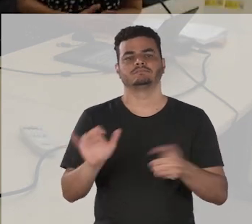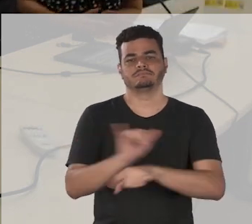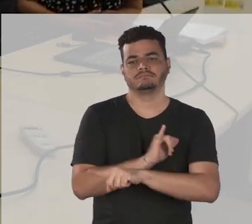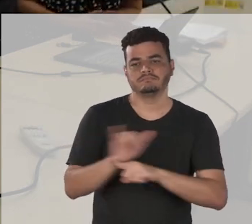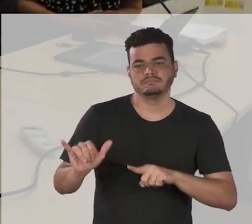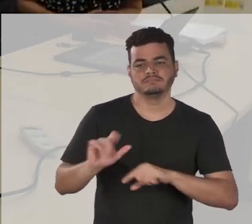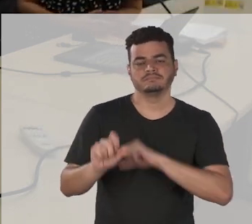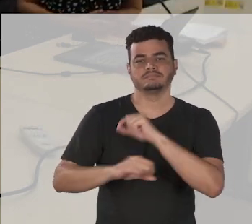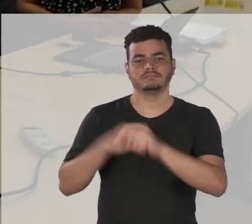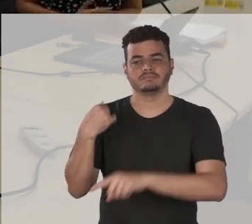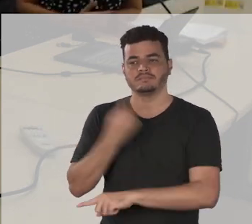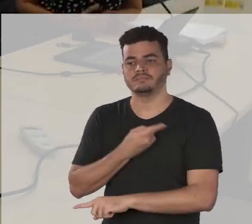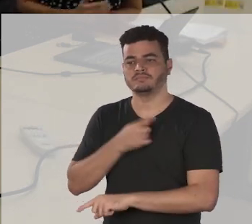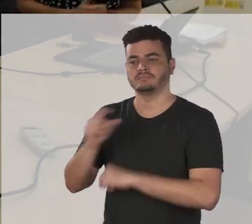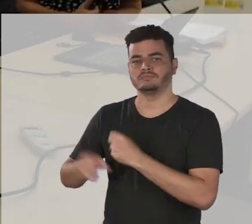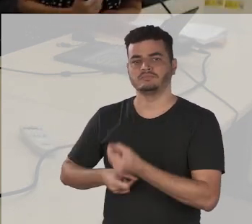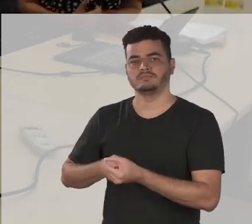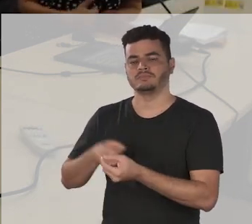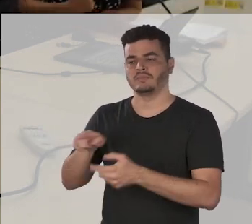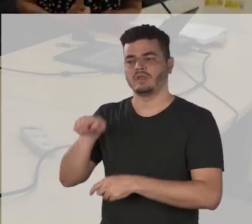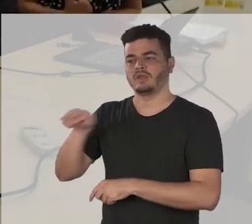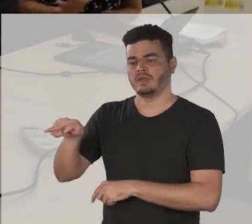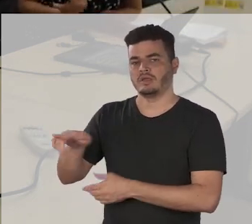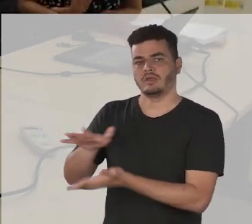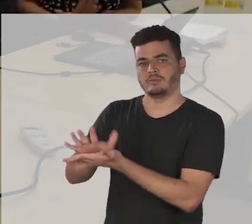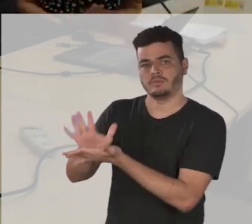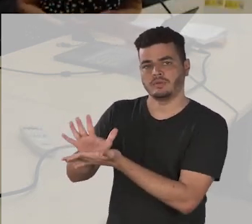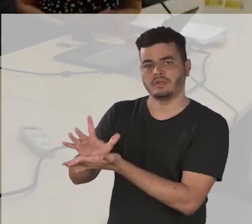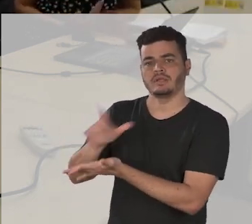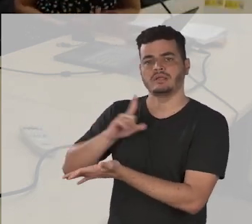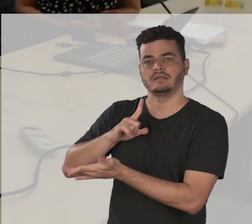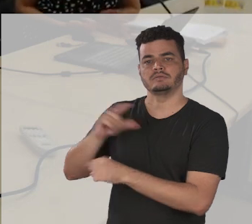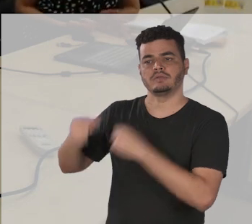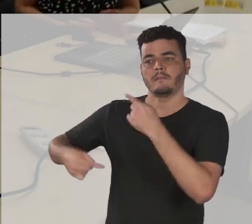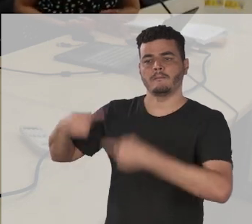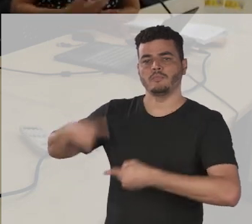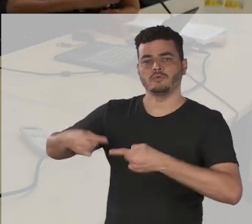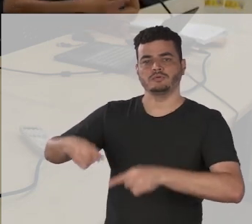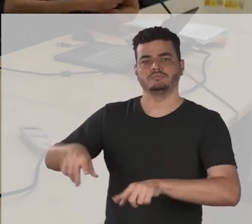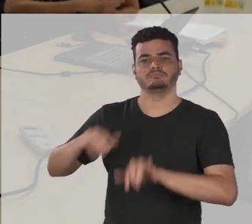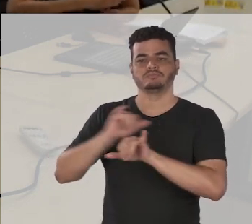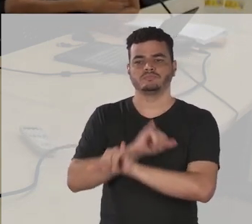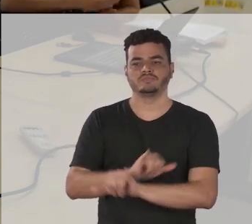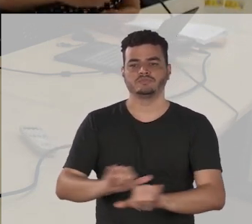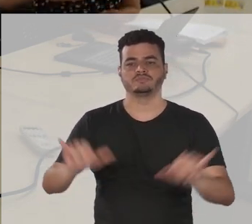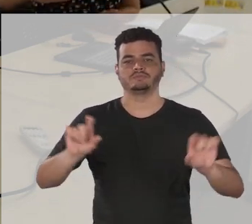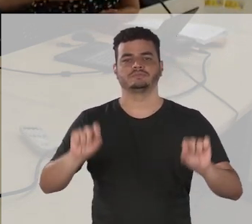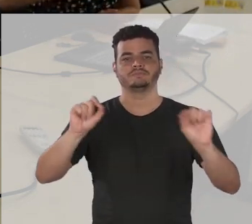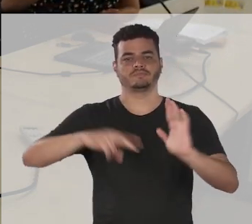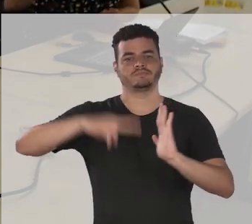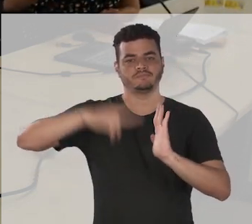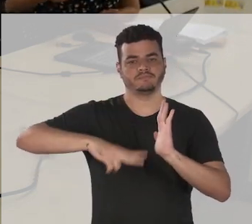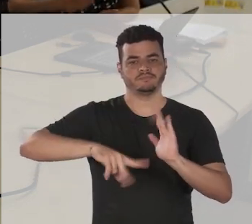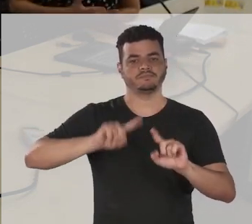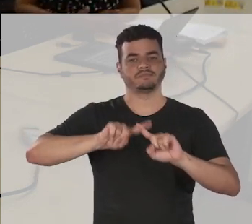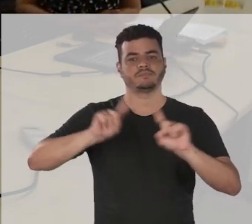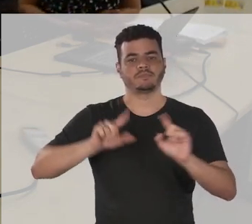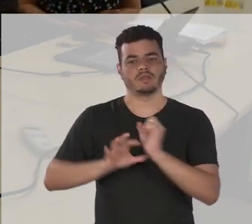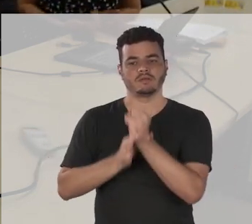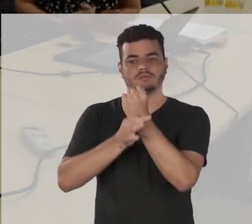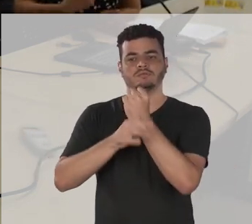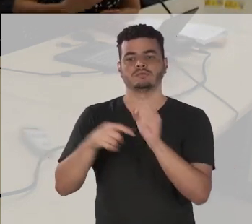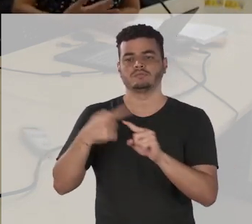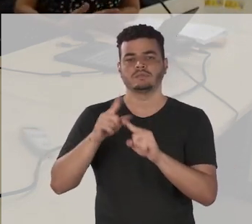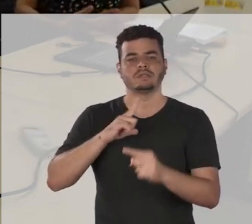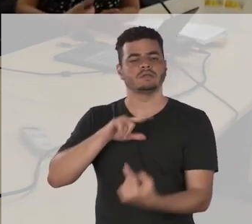que por aí as editoras têm políticas de promoção da leitura. mais, obviamente,